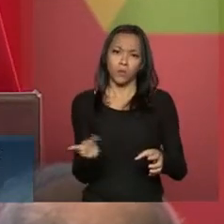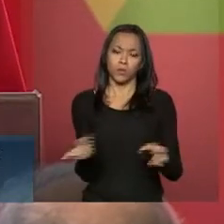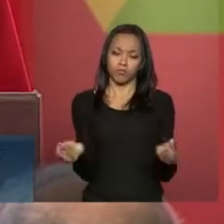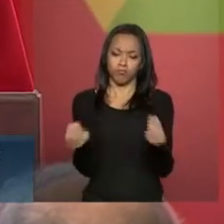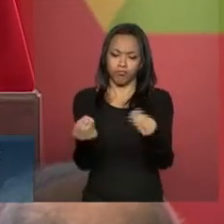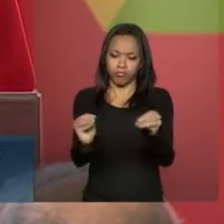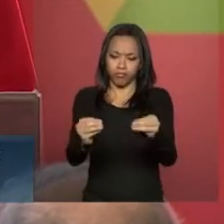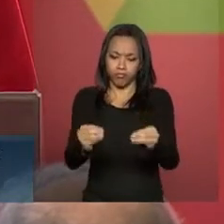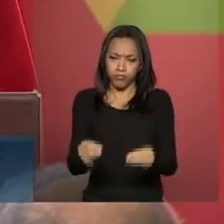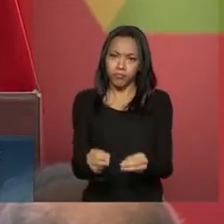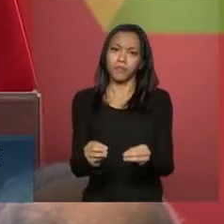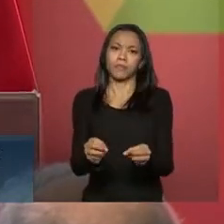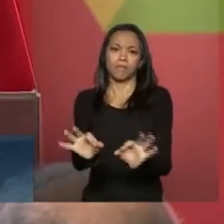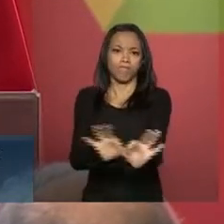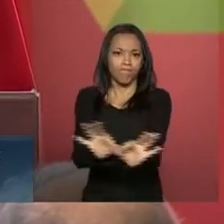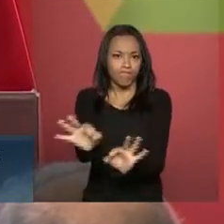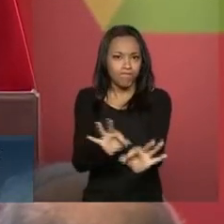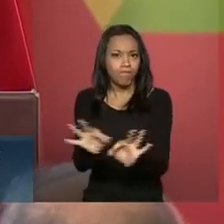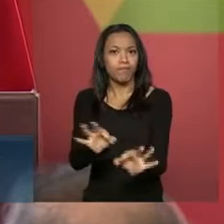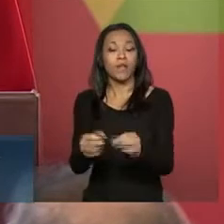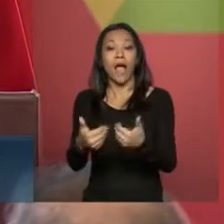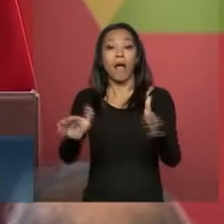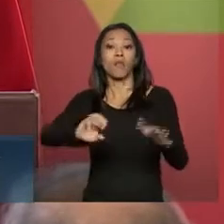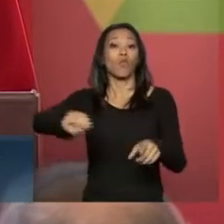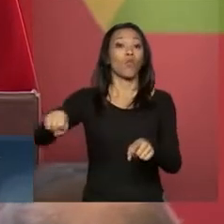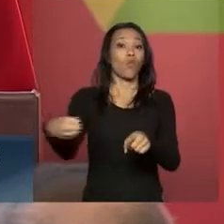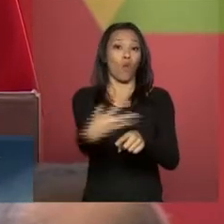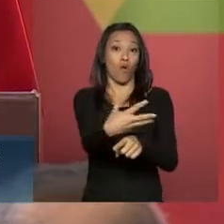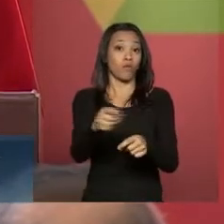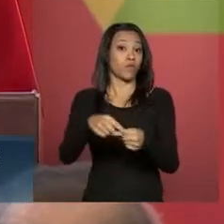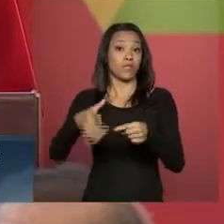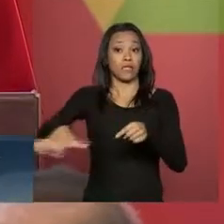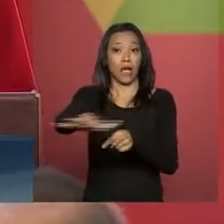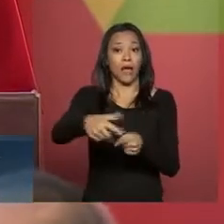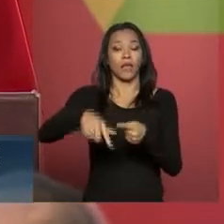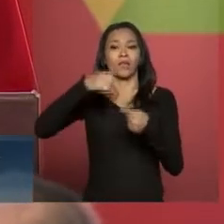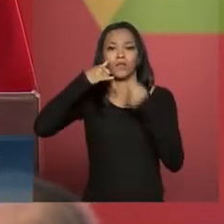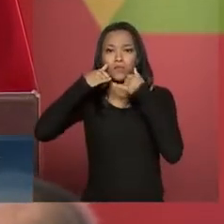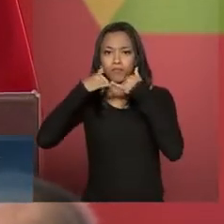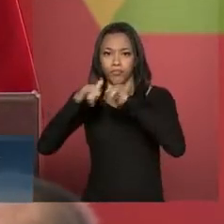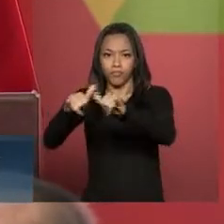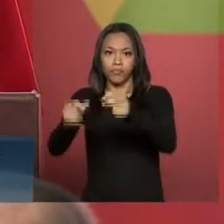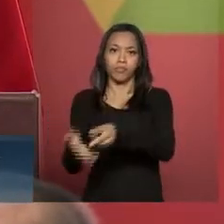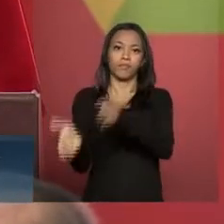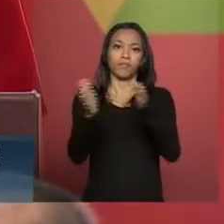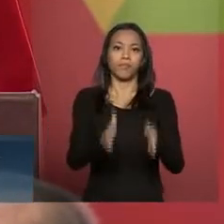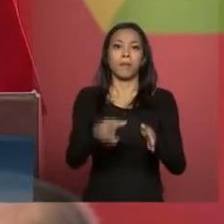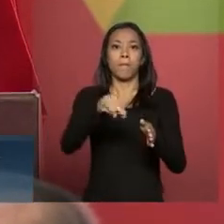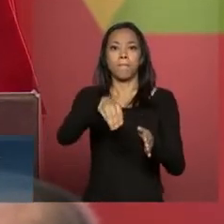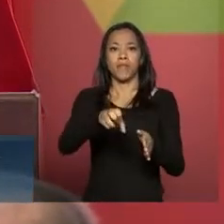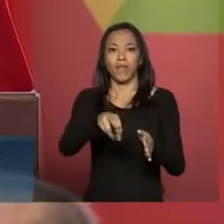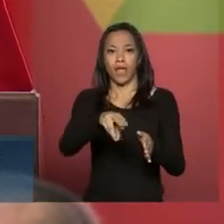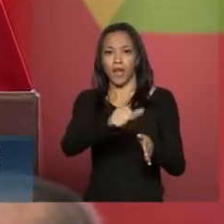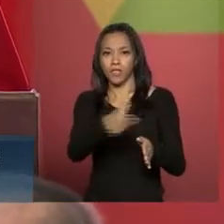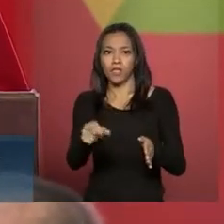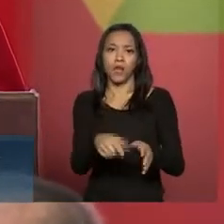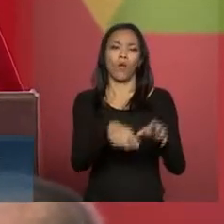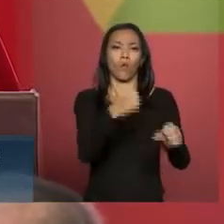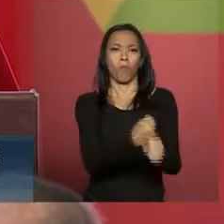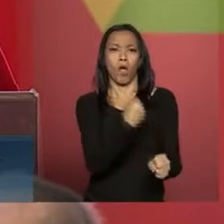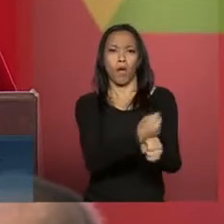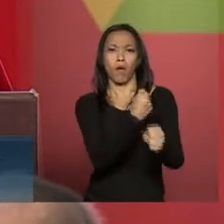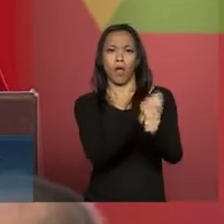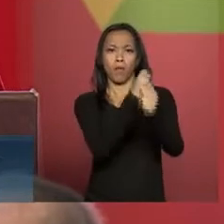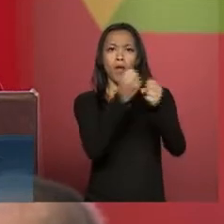e abre novas oportunidades nas áreas de energia elétrica, mineração, infraestrutura